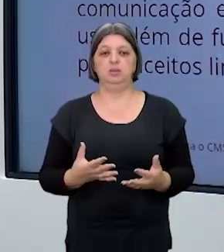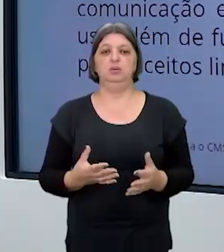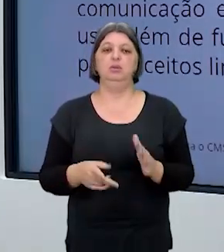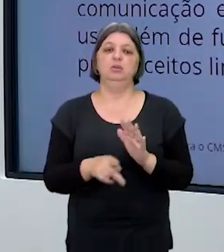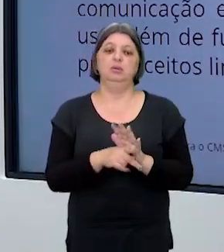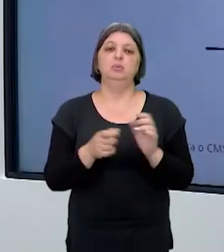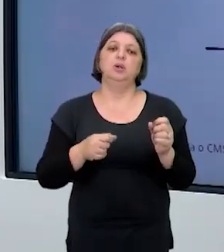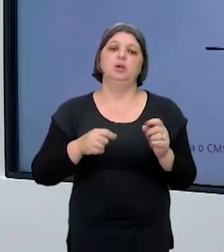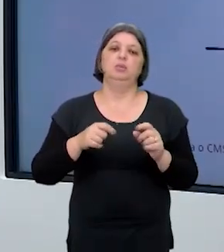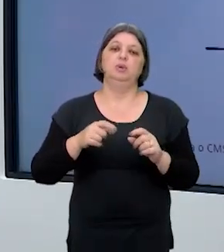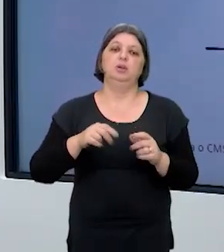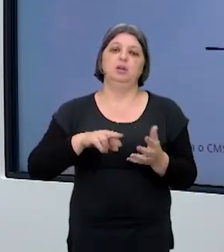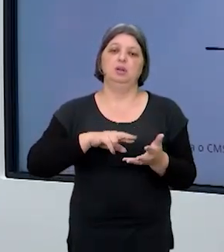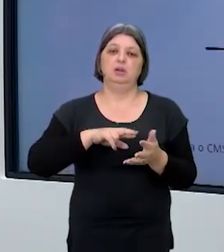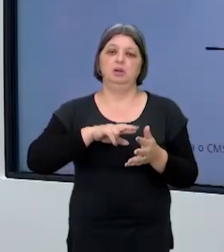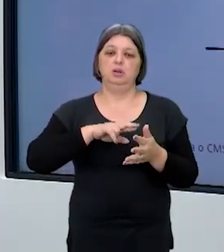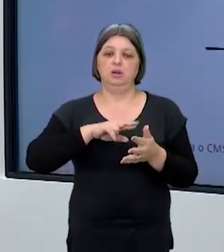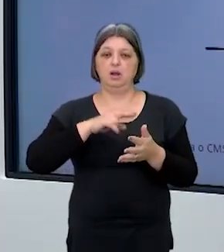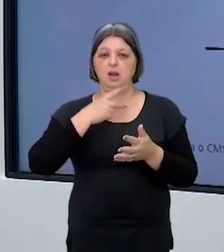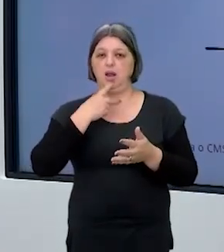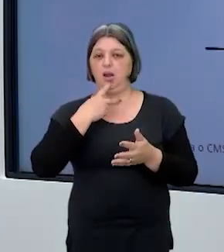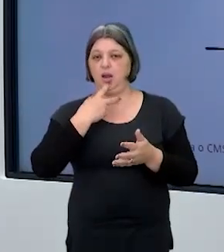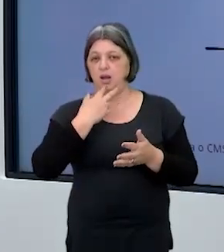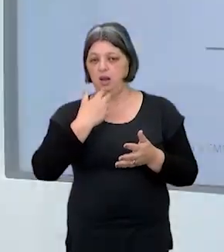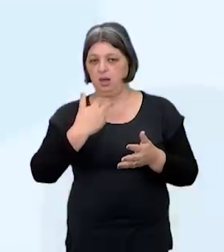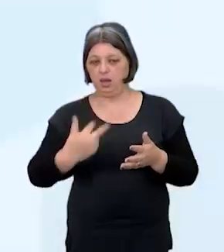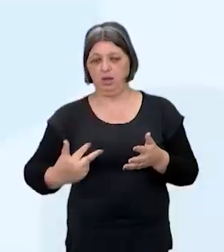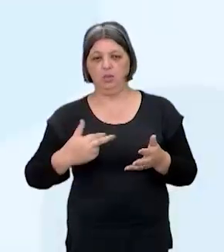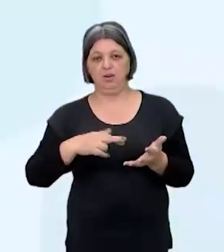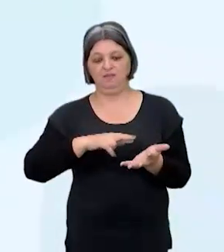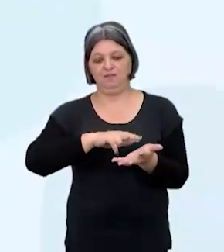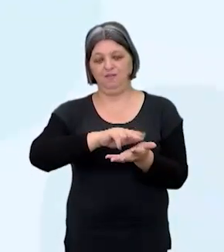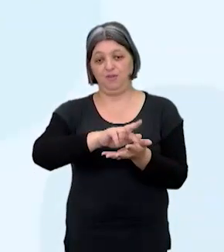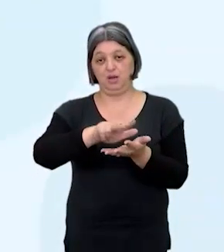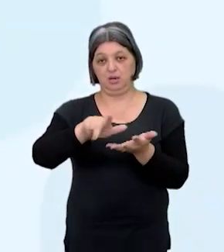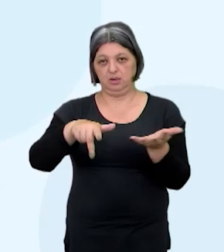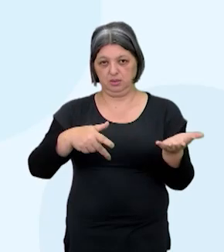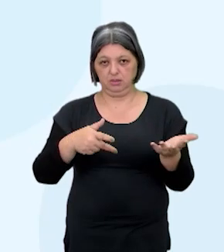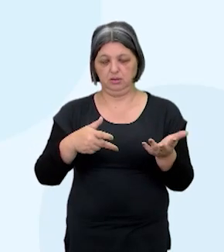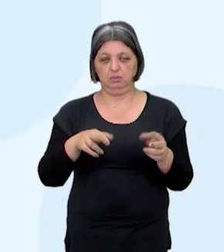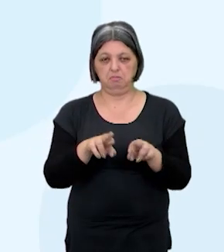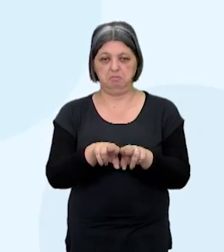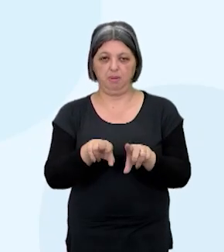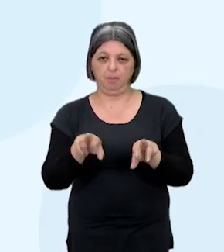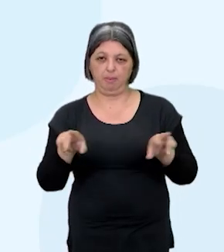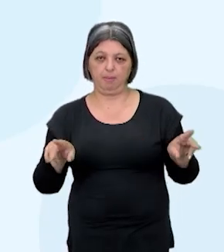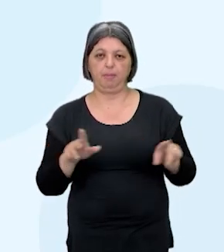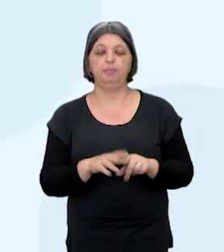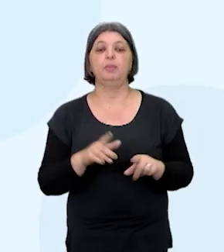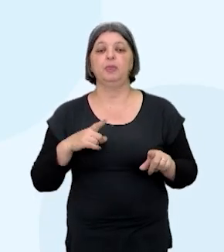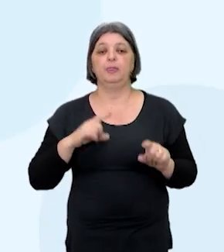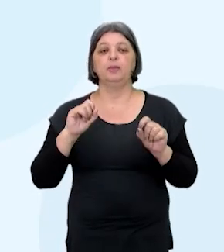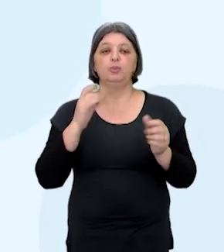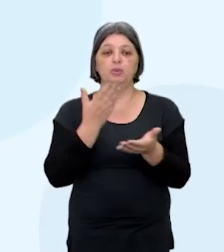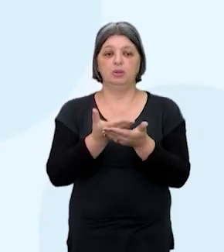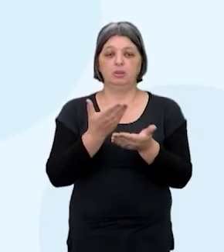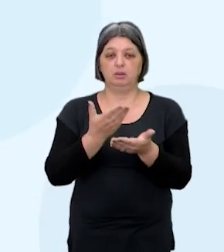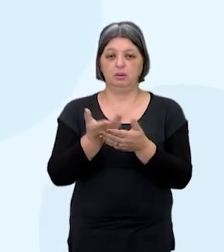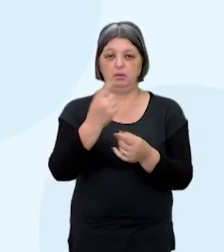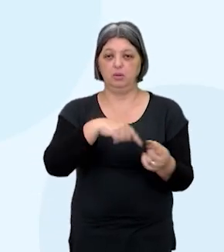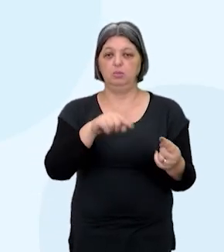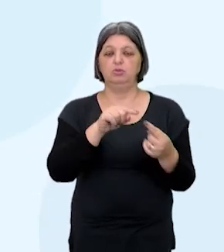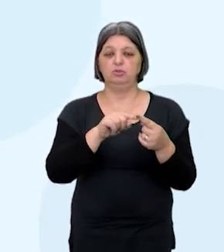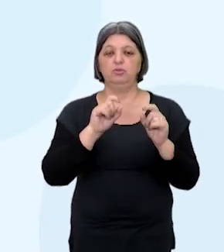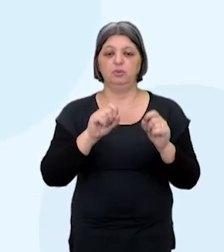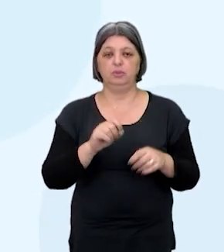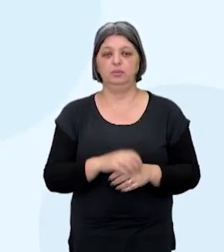questão da diversidade da língua, tá bom? E aí na tela a nossa perguntinha inicial também, de todas as aulas, tá?